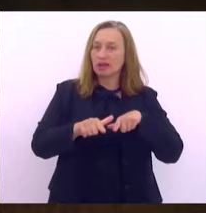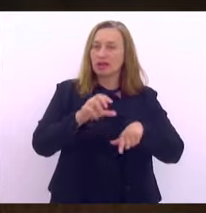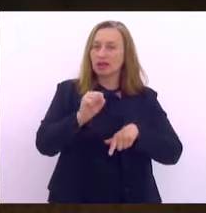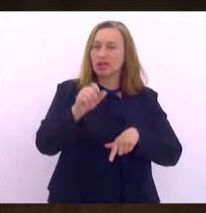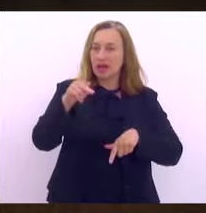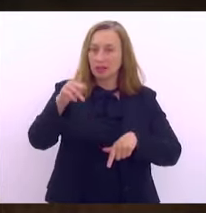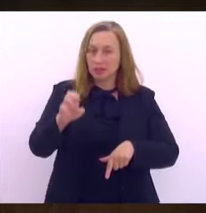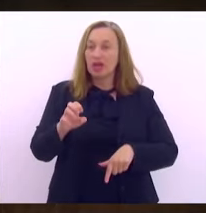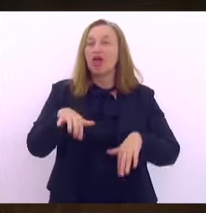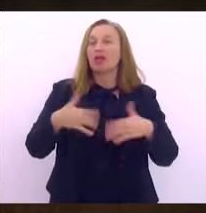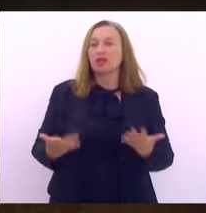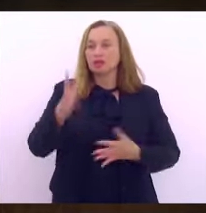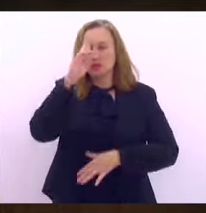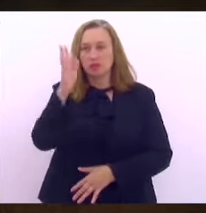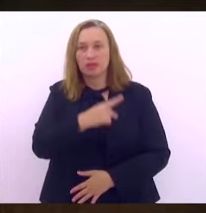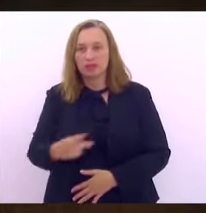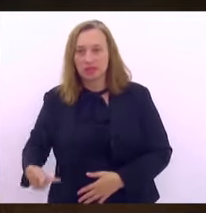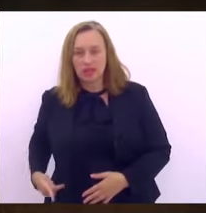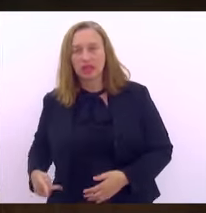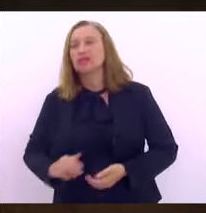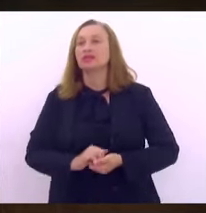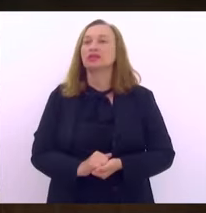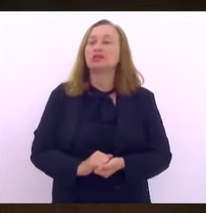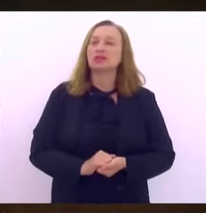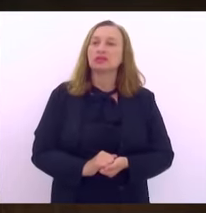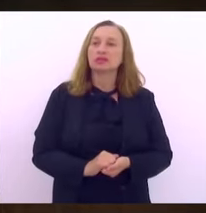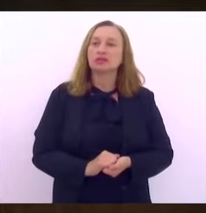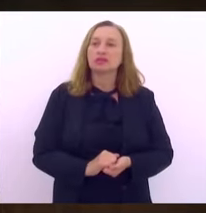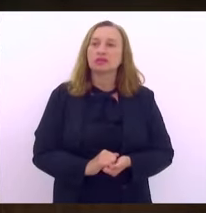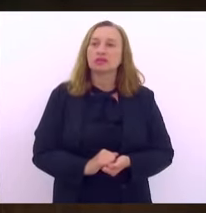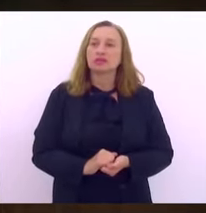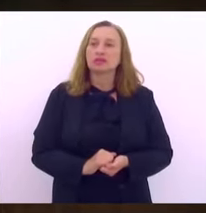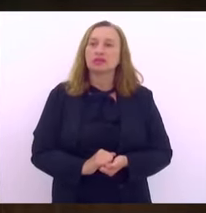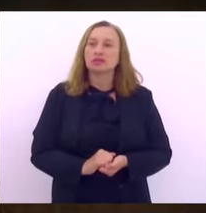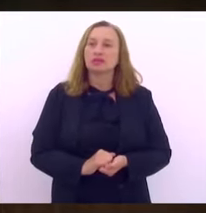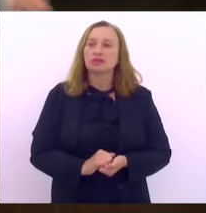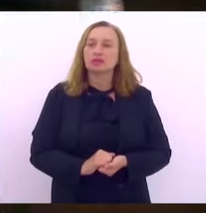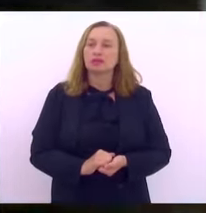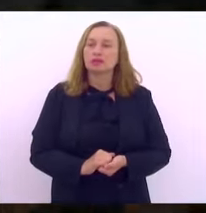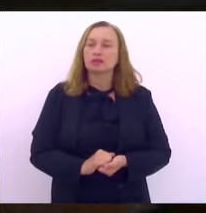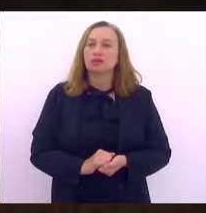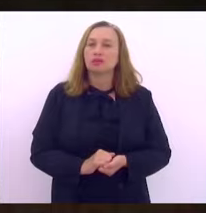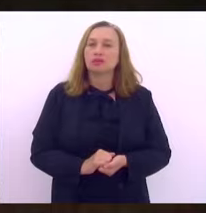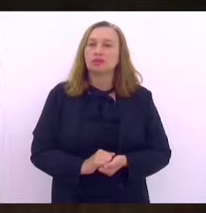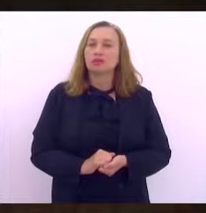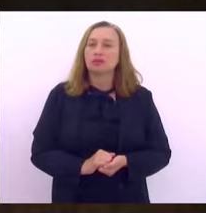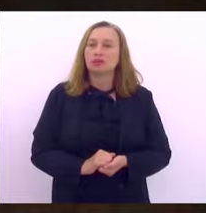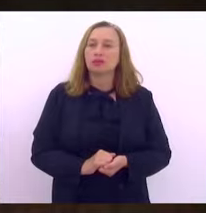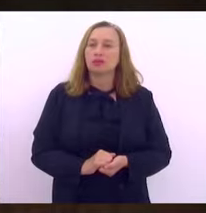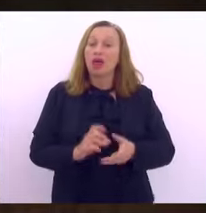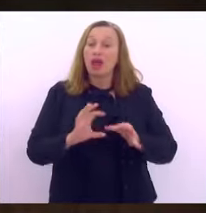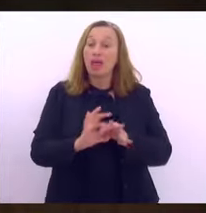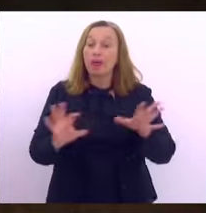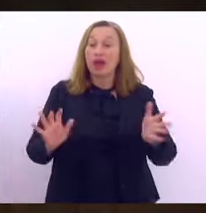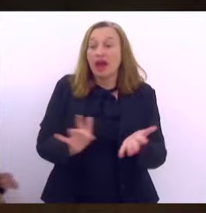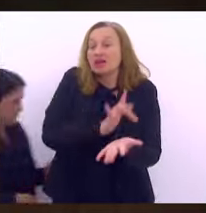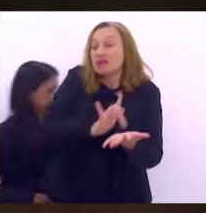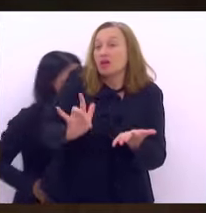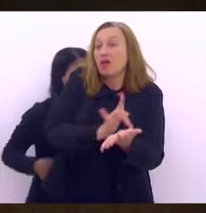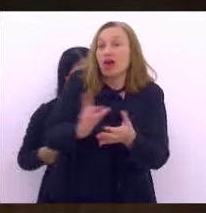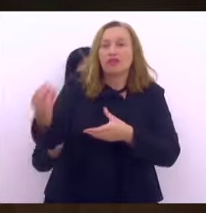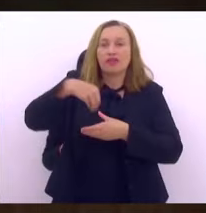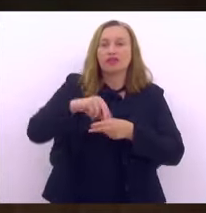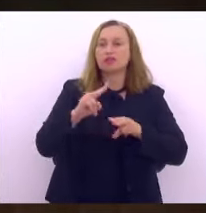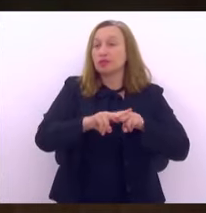presidente, quero não acreditar que alguém esteja levando para liberar esses celulares dentro